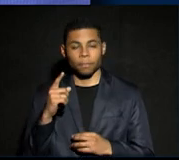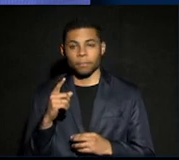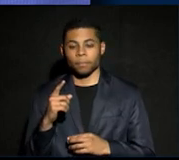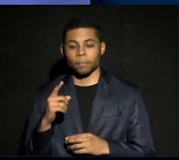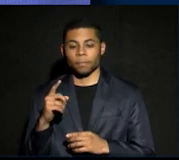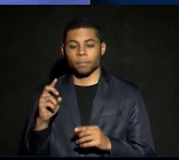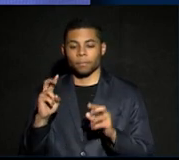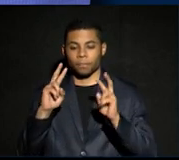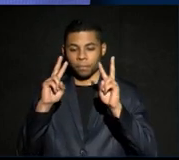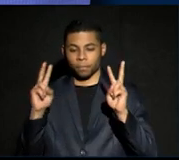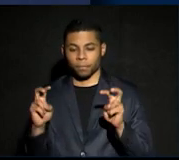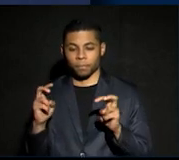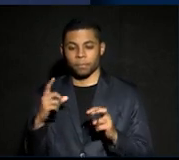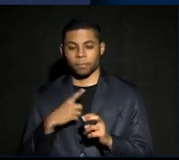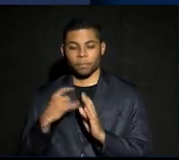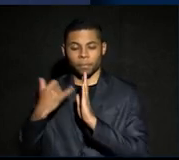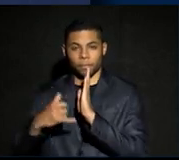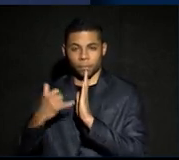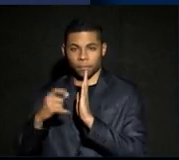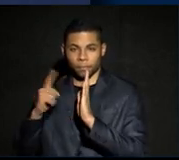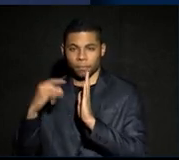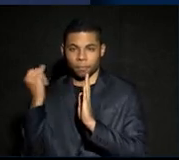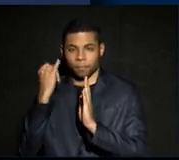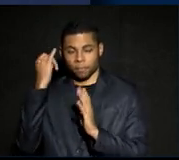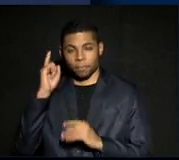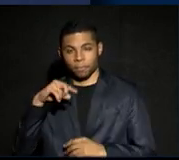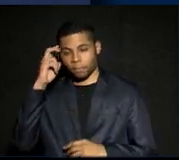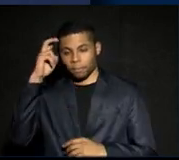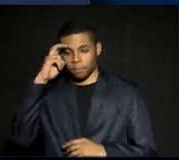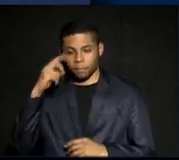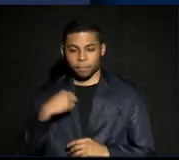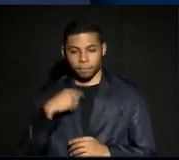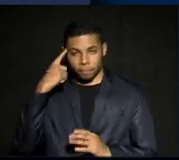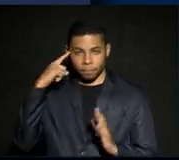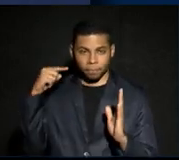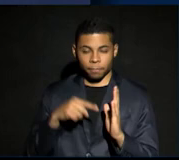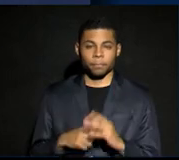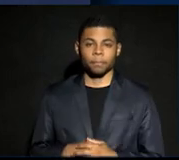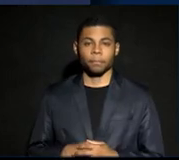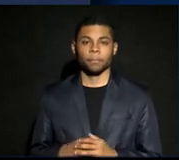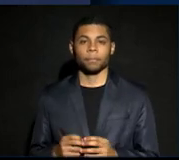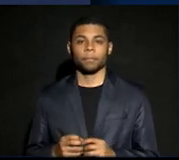usual de volatilidade de impostos, é uma saída inteligente, de verdade.